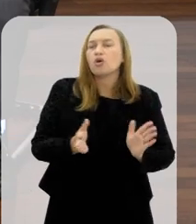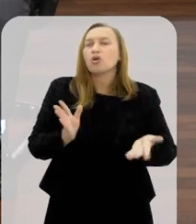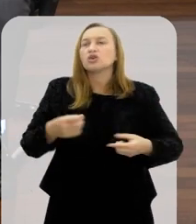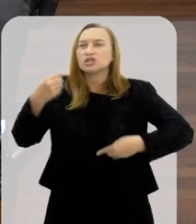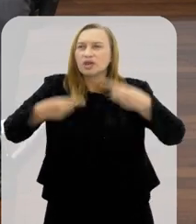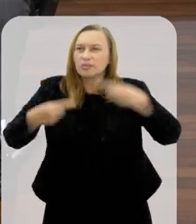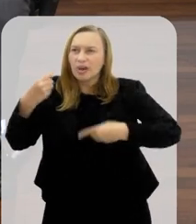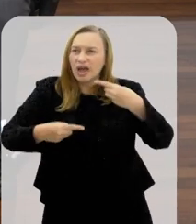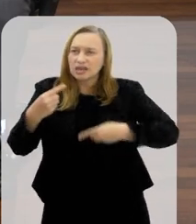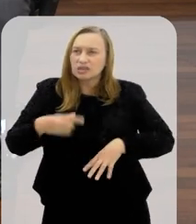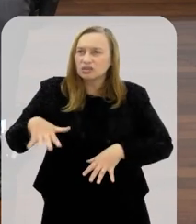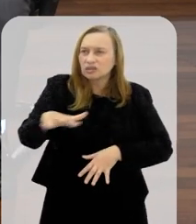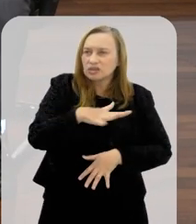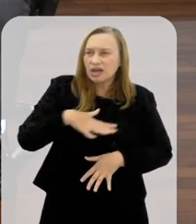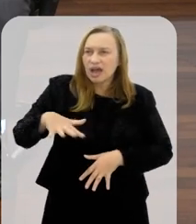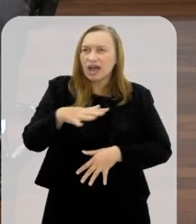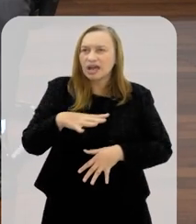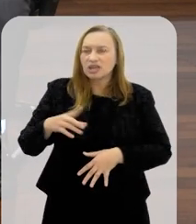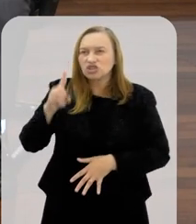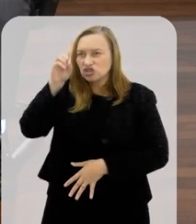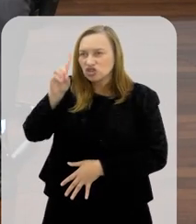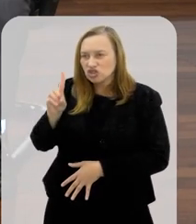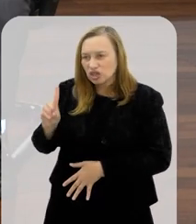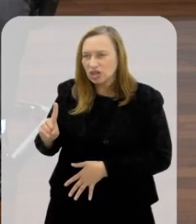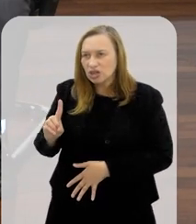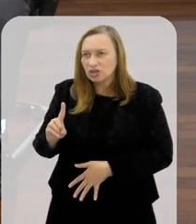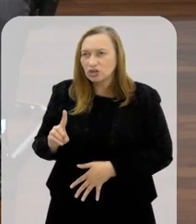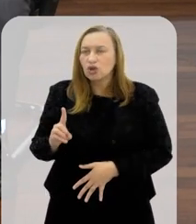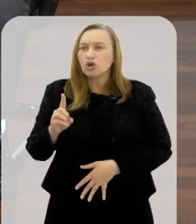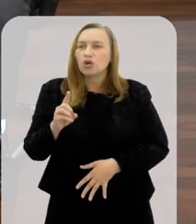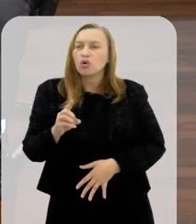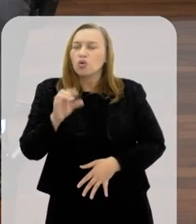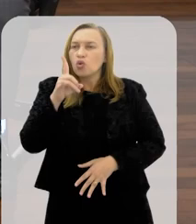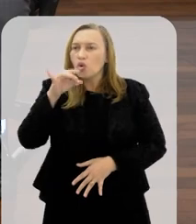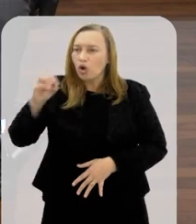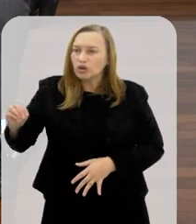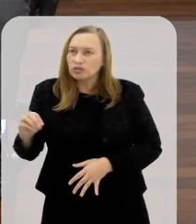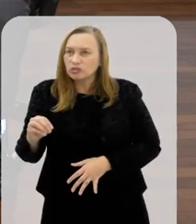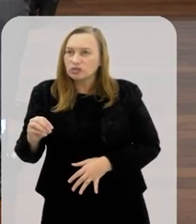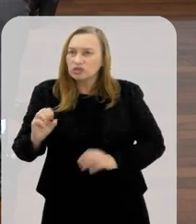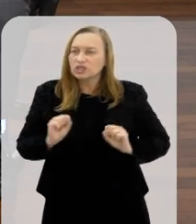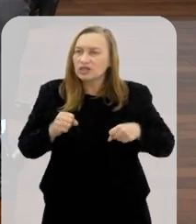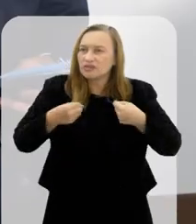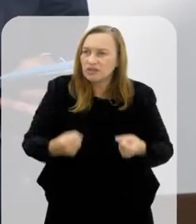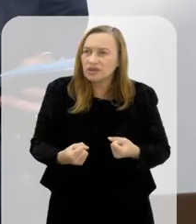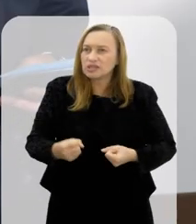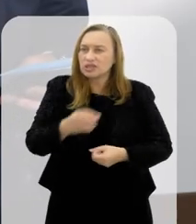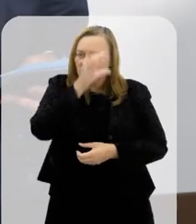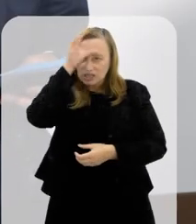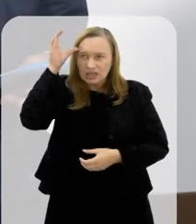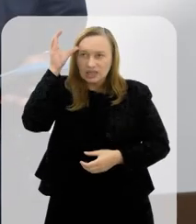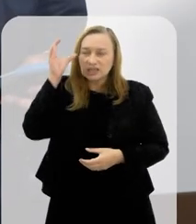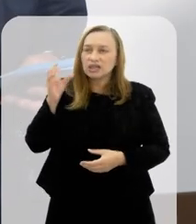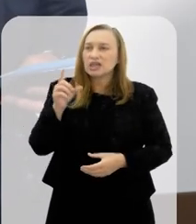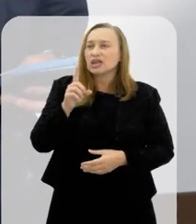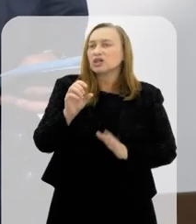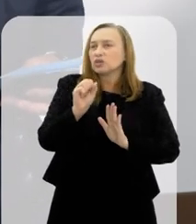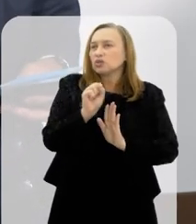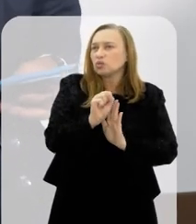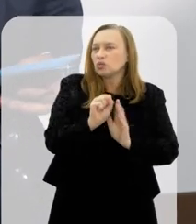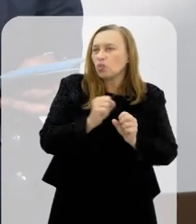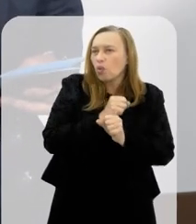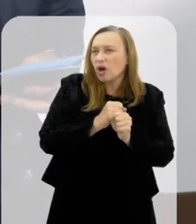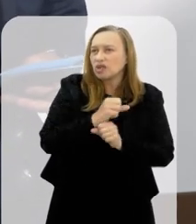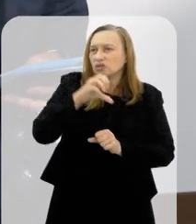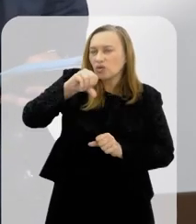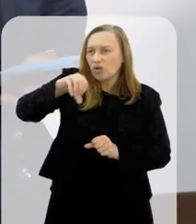inclusive no nosso campo no campo do direito que o Código de Defesa do Consumidor é considerado na década de 90 uma das mais